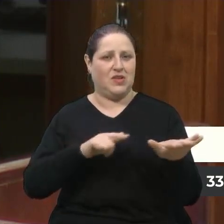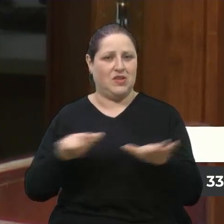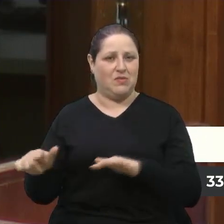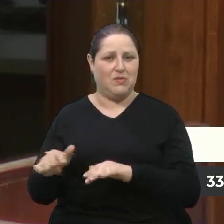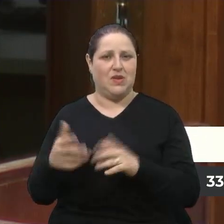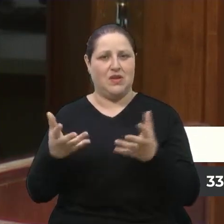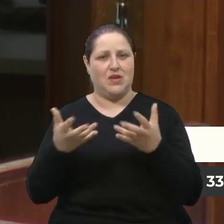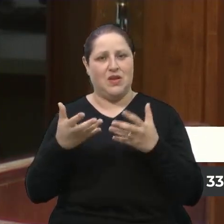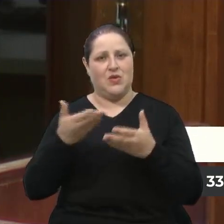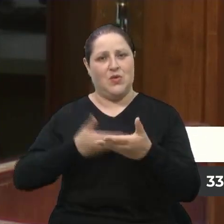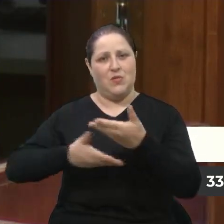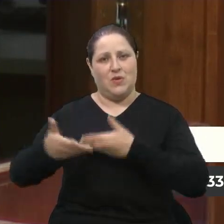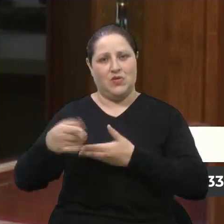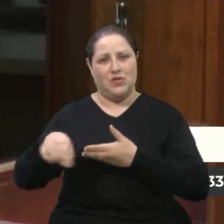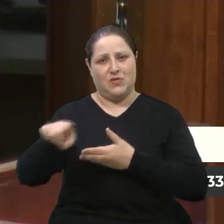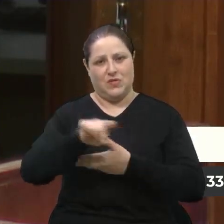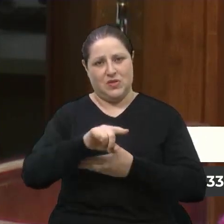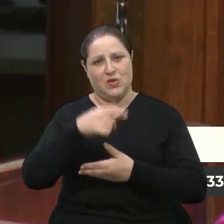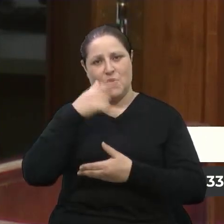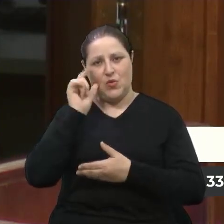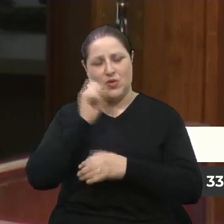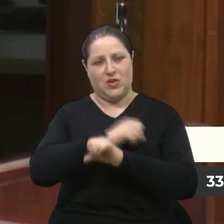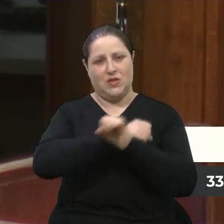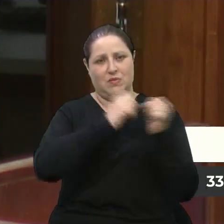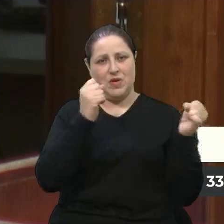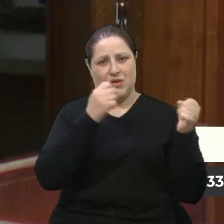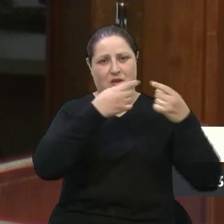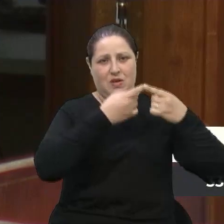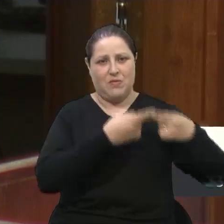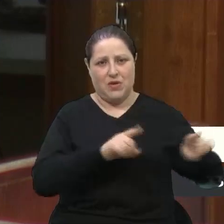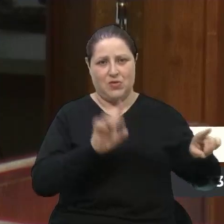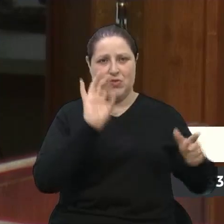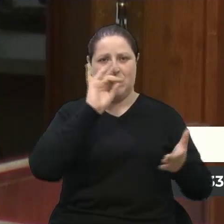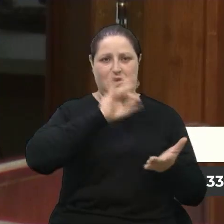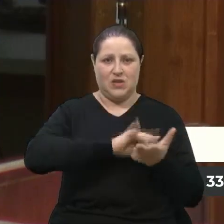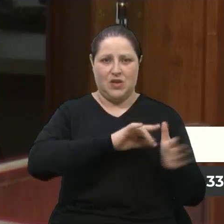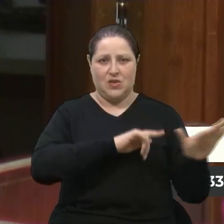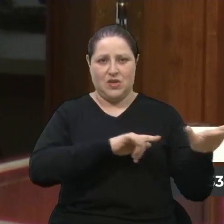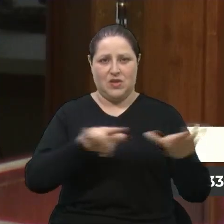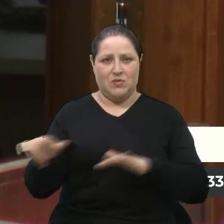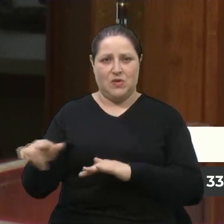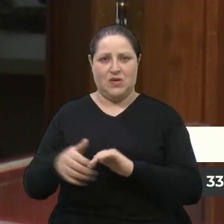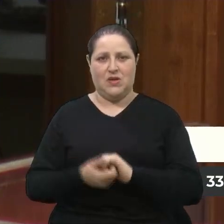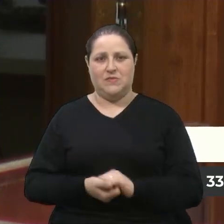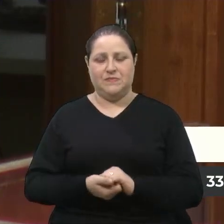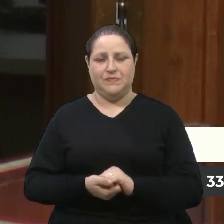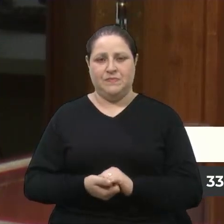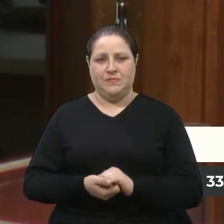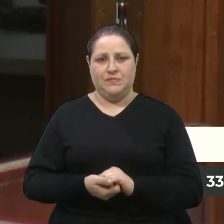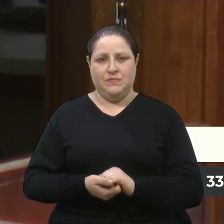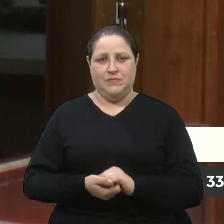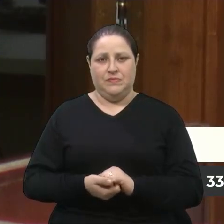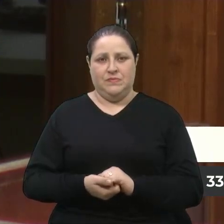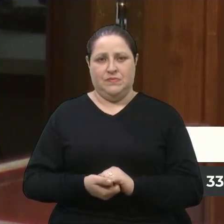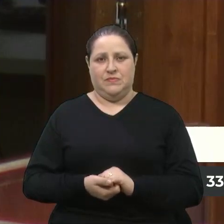com vocês que ontem, pela manhã, na abertura oficial dessa semana,